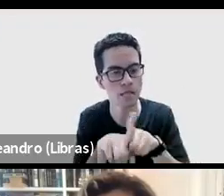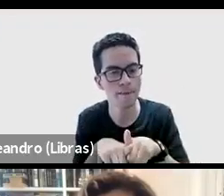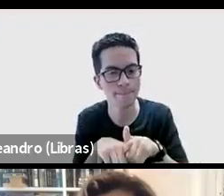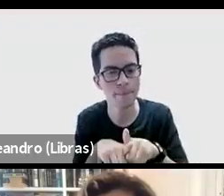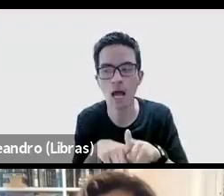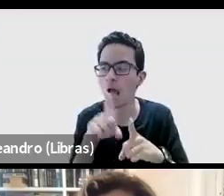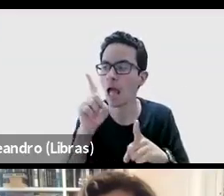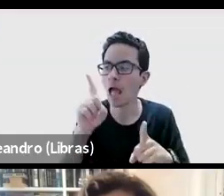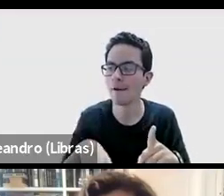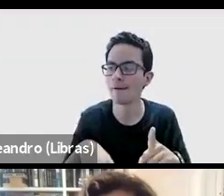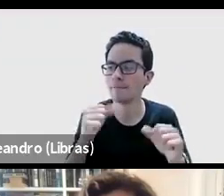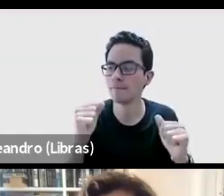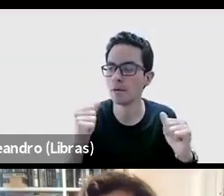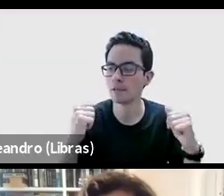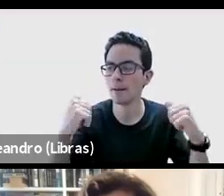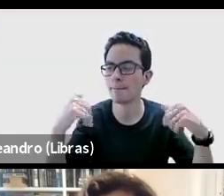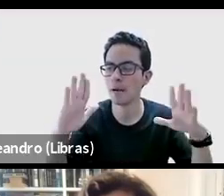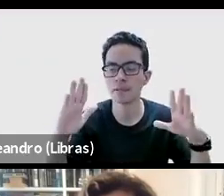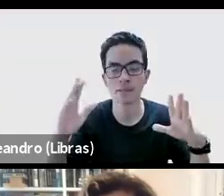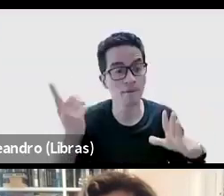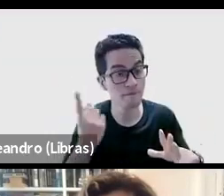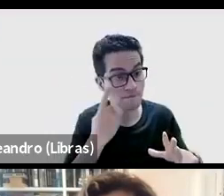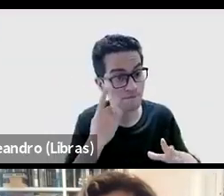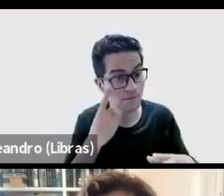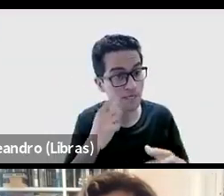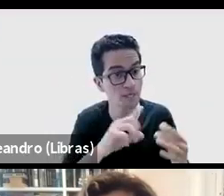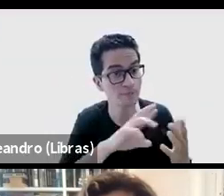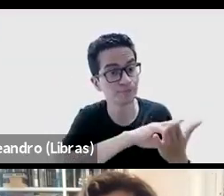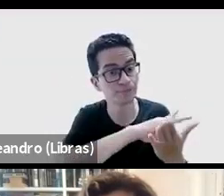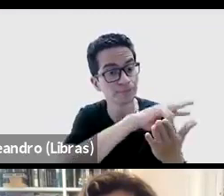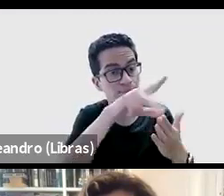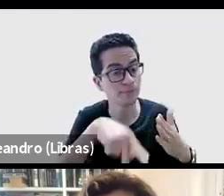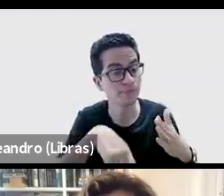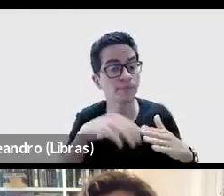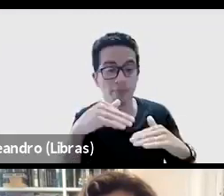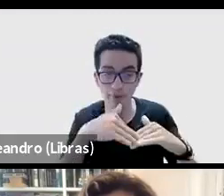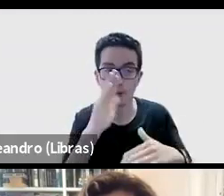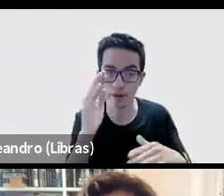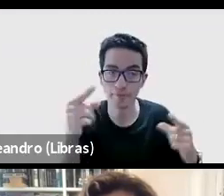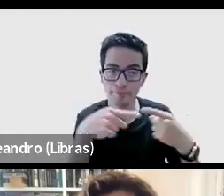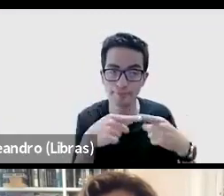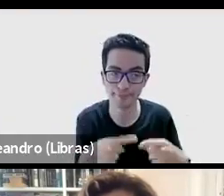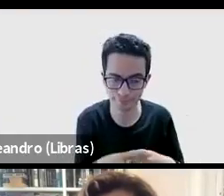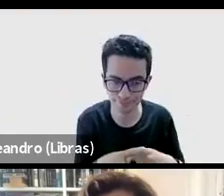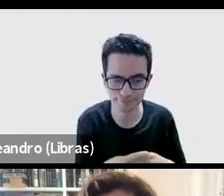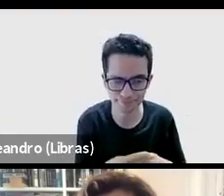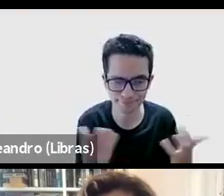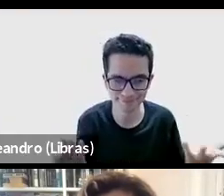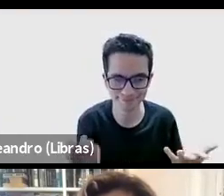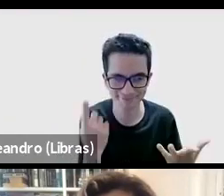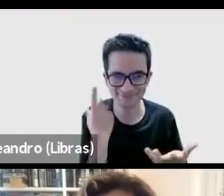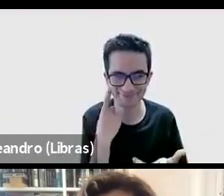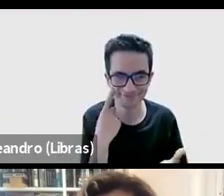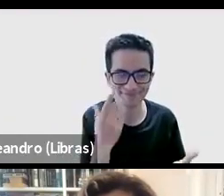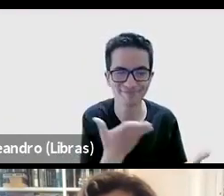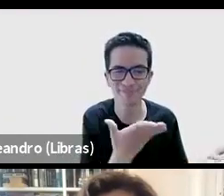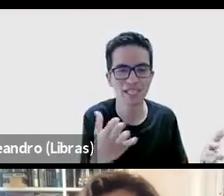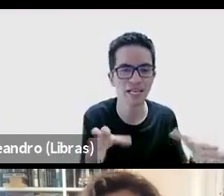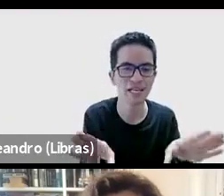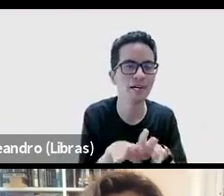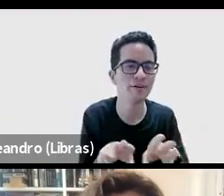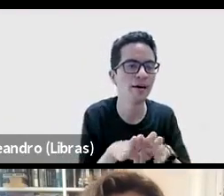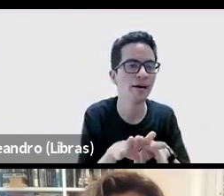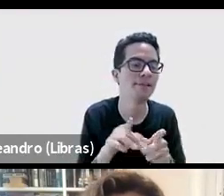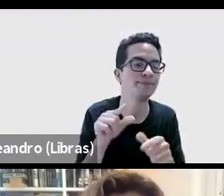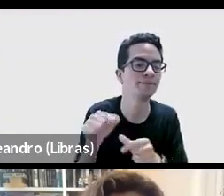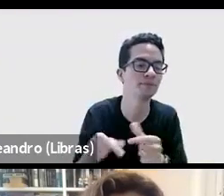concreto, um relato de experiência, que traz dimensões mais práticas, né? Então, vocês viram também que eu, né, eu trabalho também